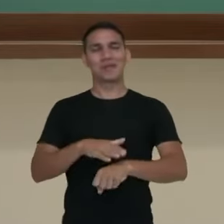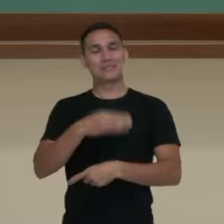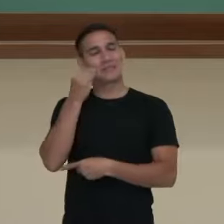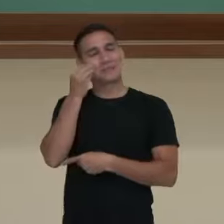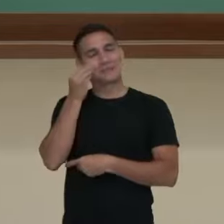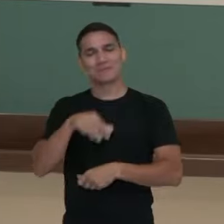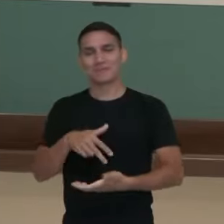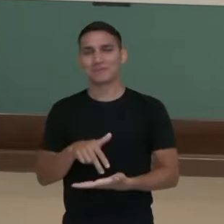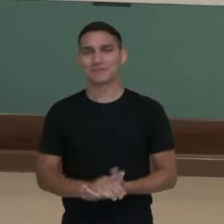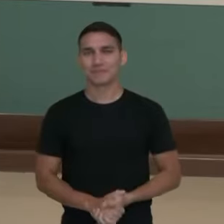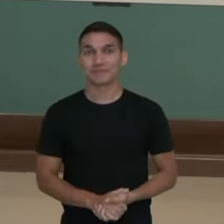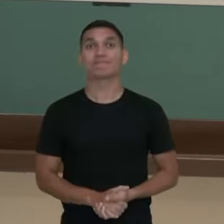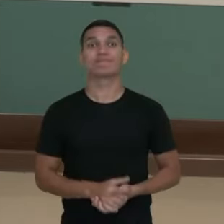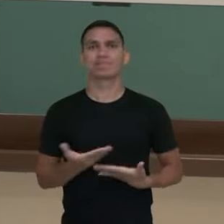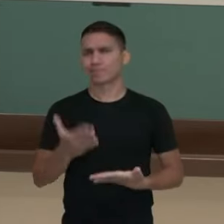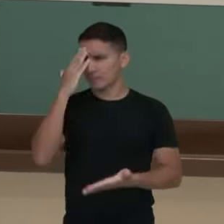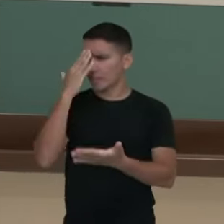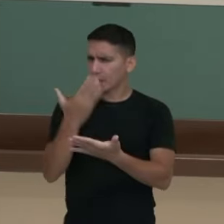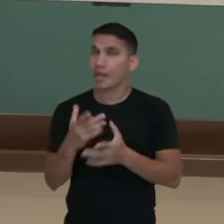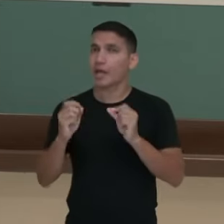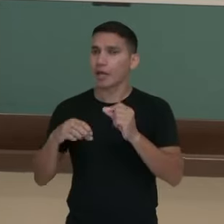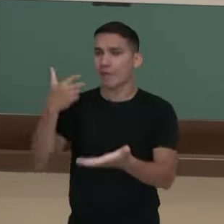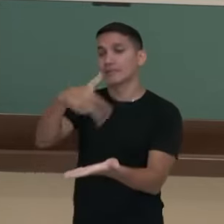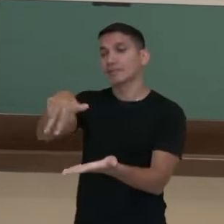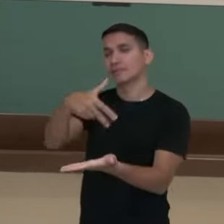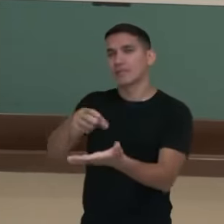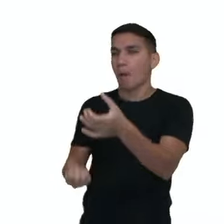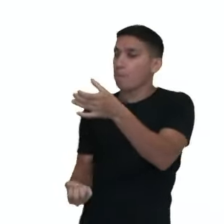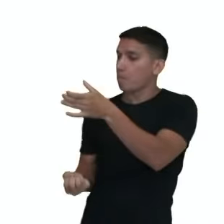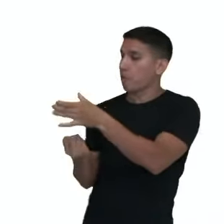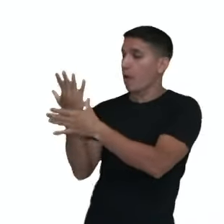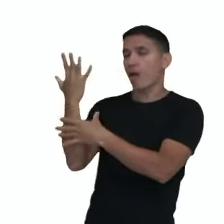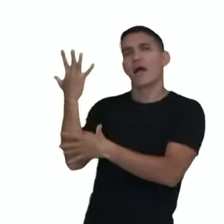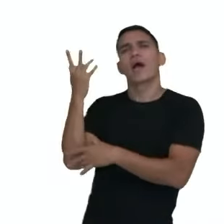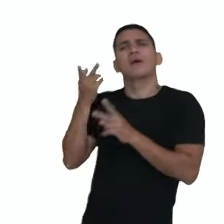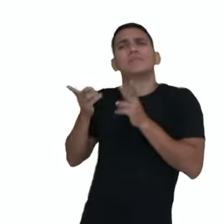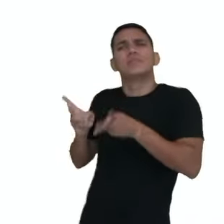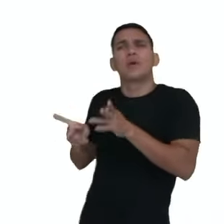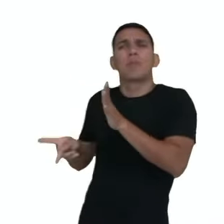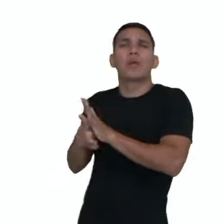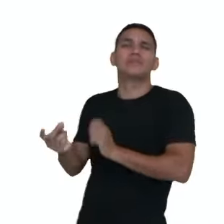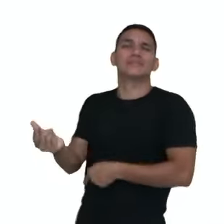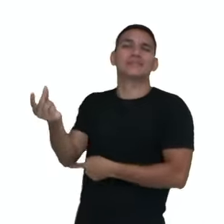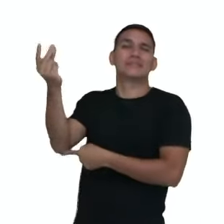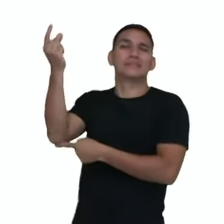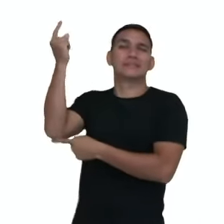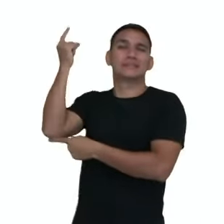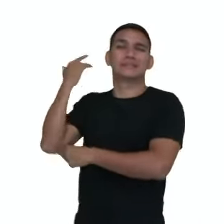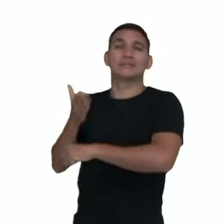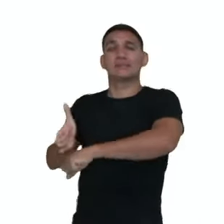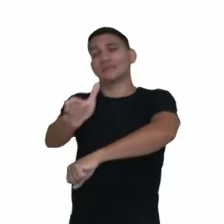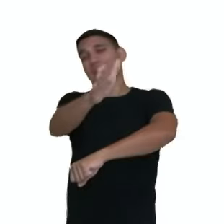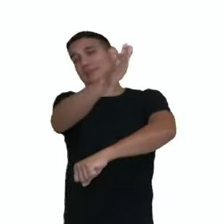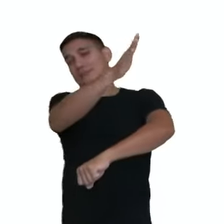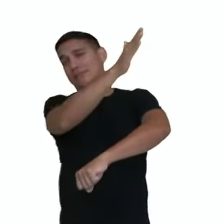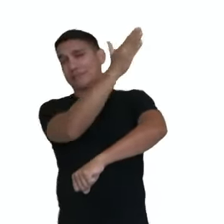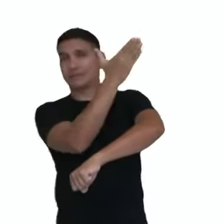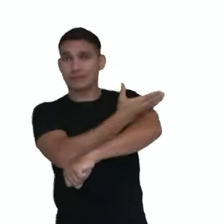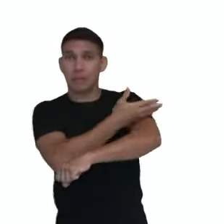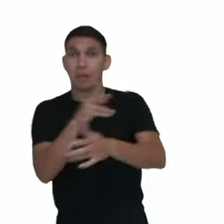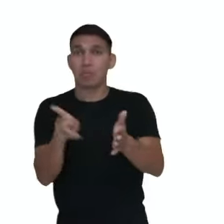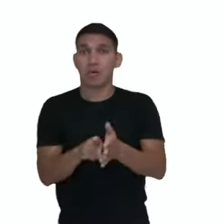Bom, acredita-se que a dança tenha surgido ainda na pré-história, a partir de batida de